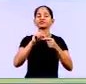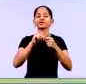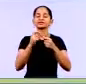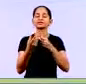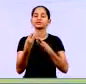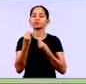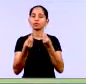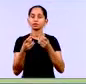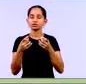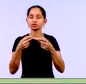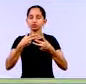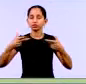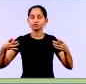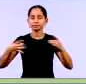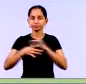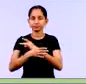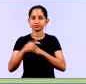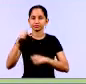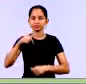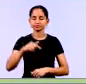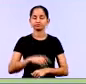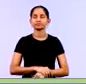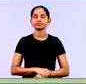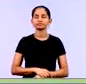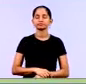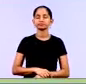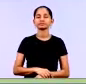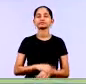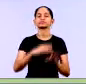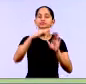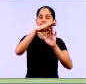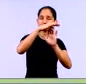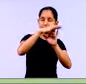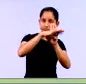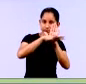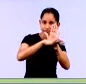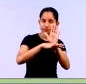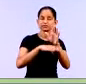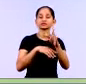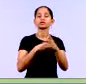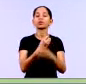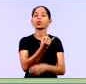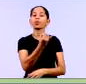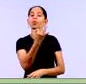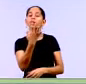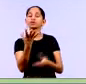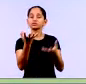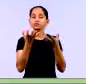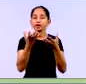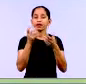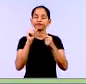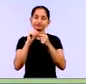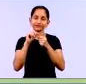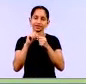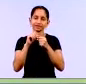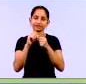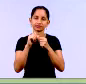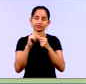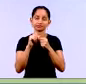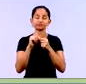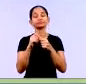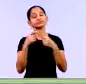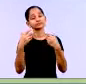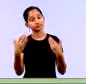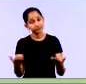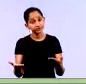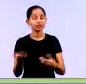comigo. Eu vou precisar da quantidade a produzir. Ó, vou buscar essa informação lá na